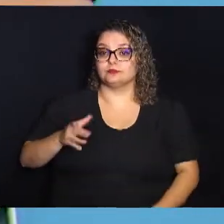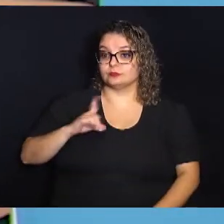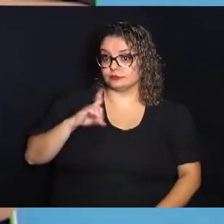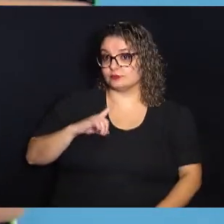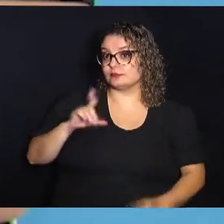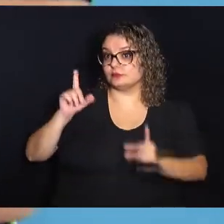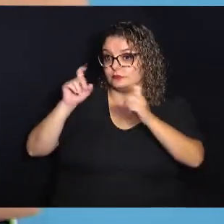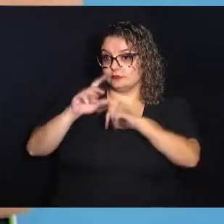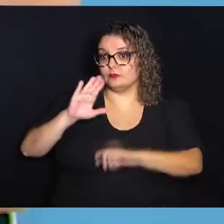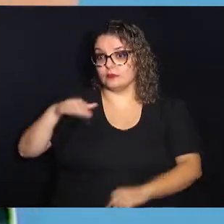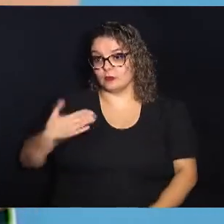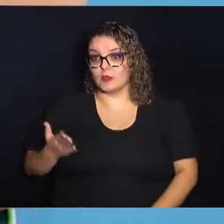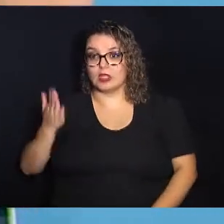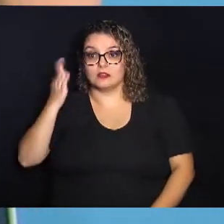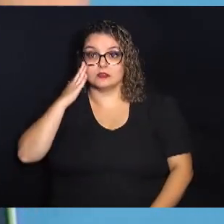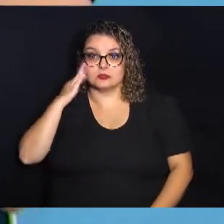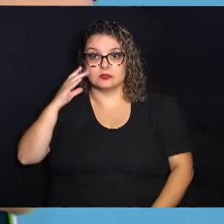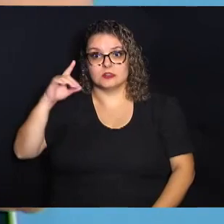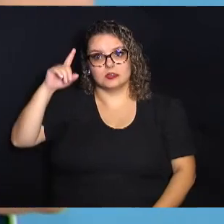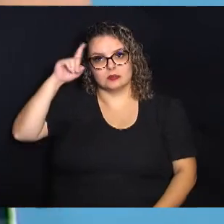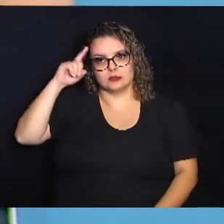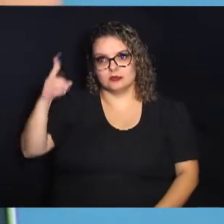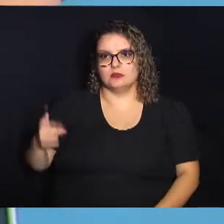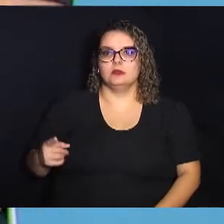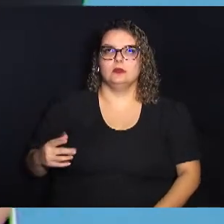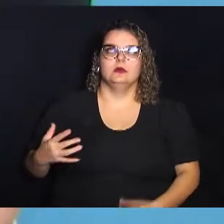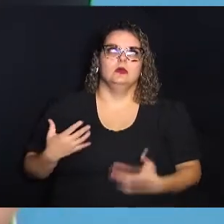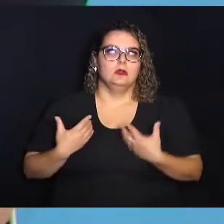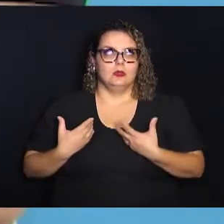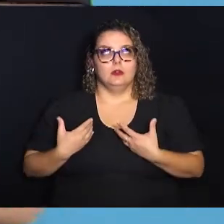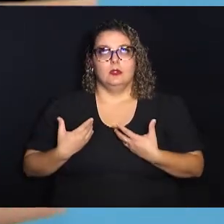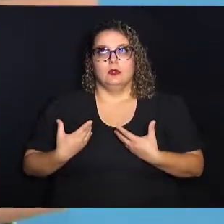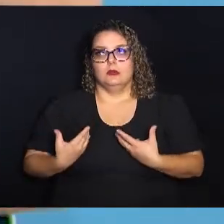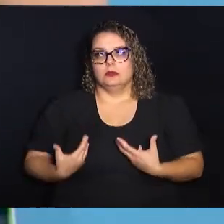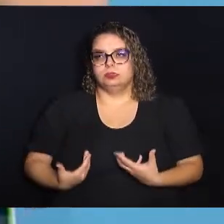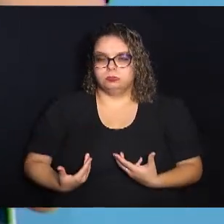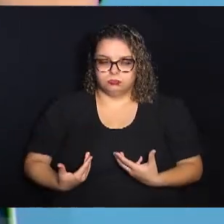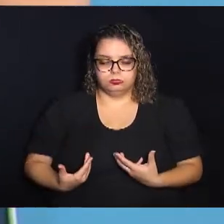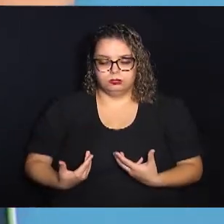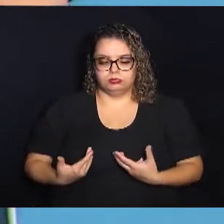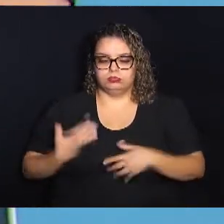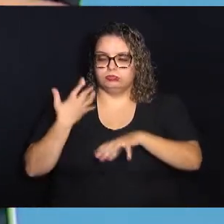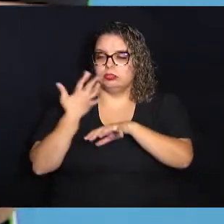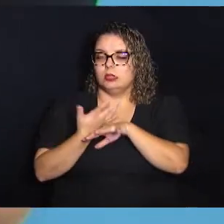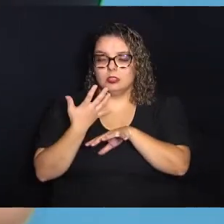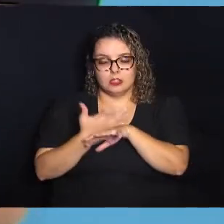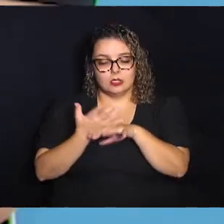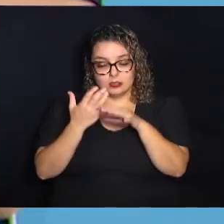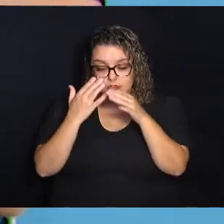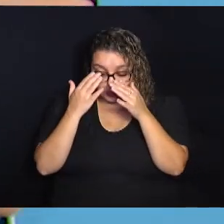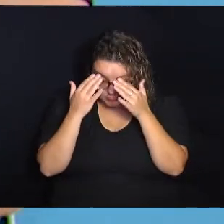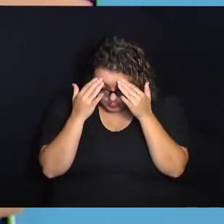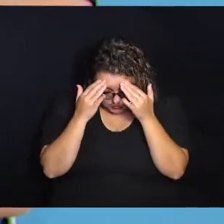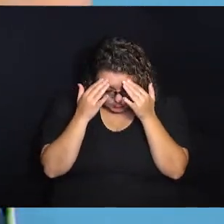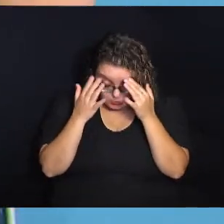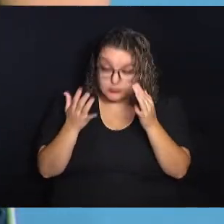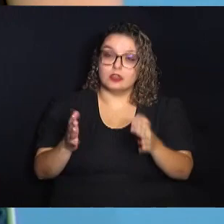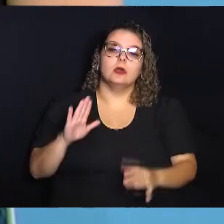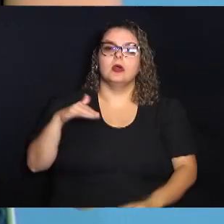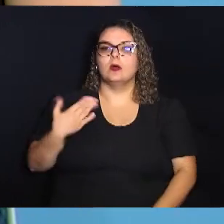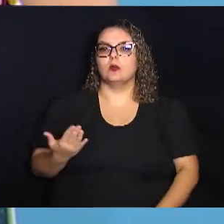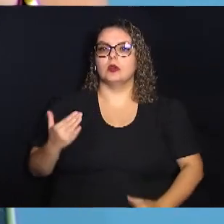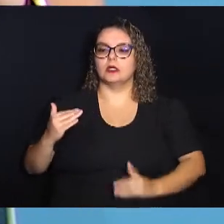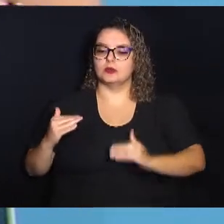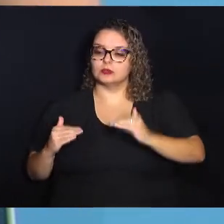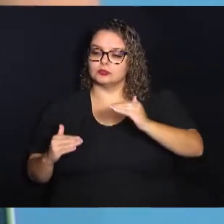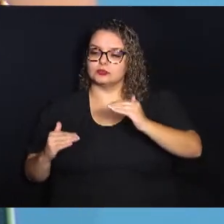já tem dificuldade quando você sabe que vai ser um dia cheio daquela matéria, né? Um dia que vai ser inteiro desafiador para você. Quando